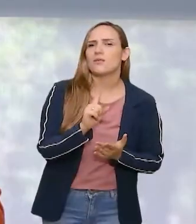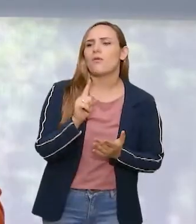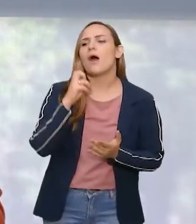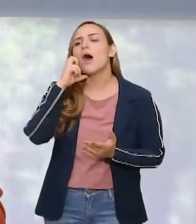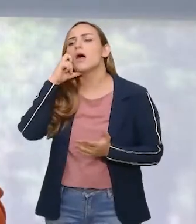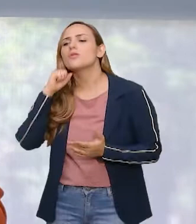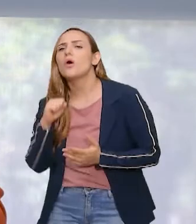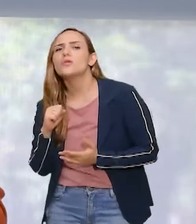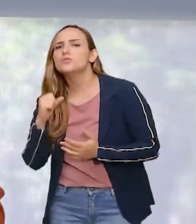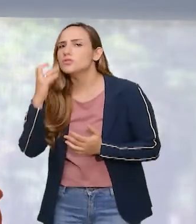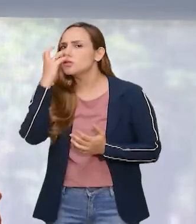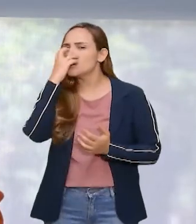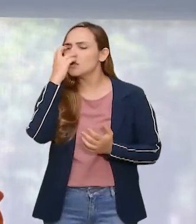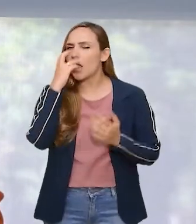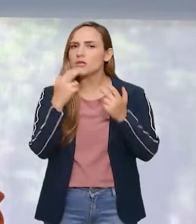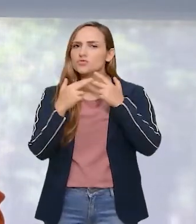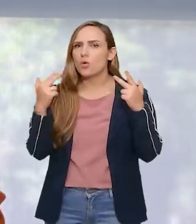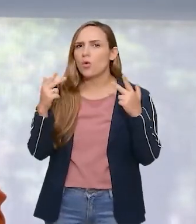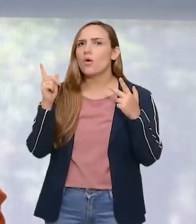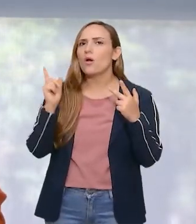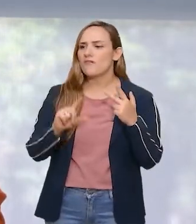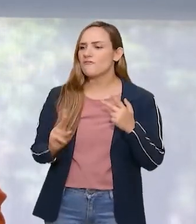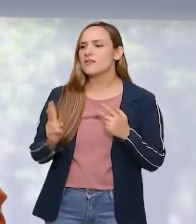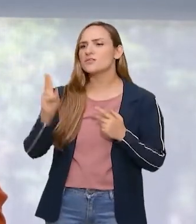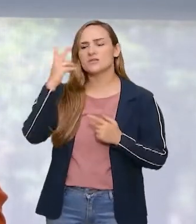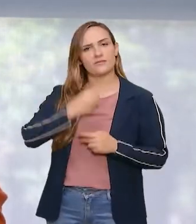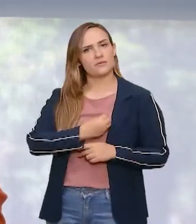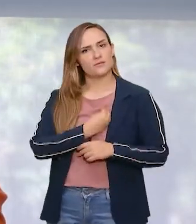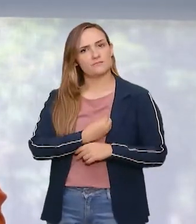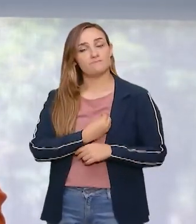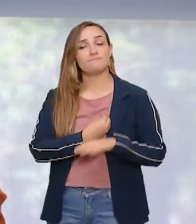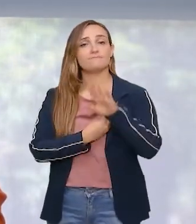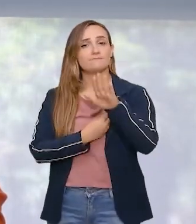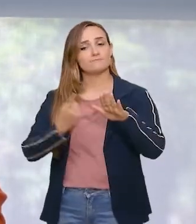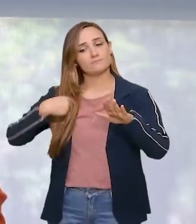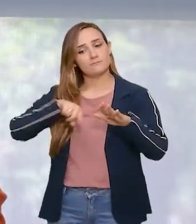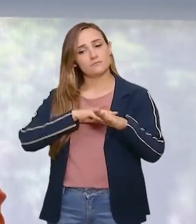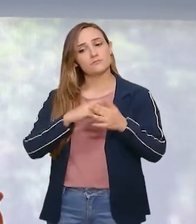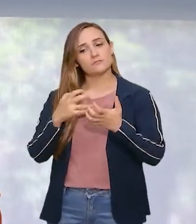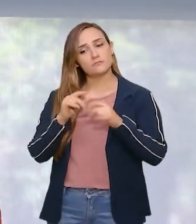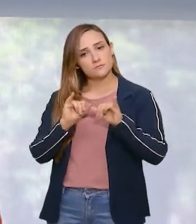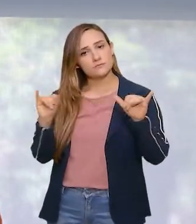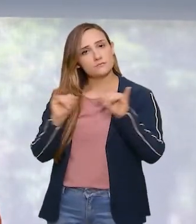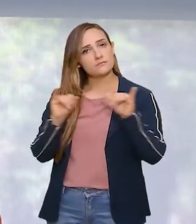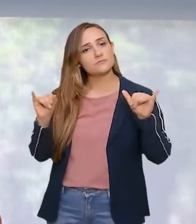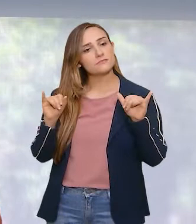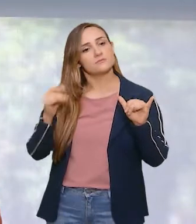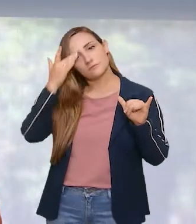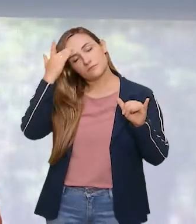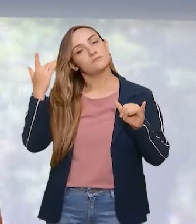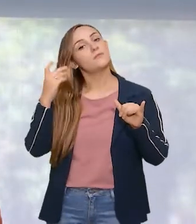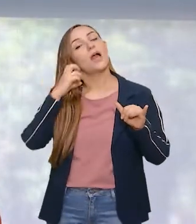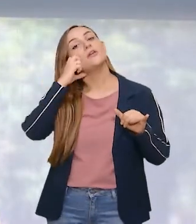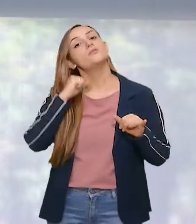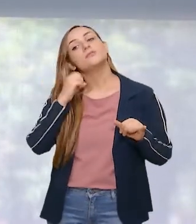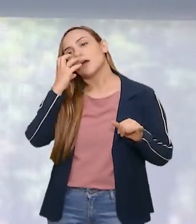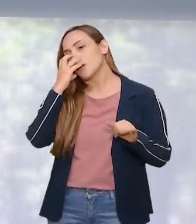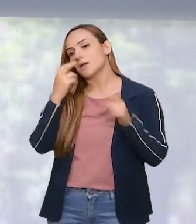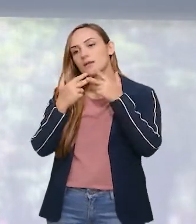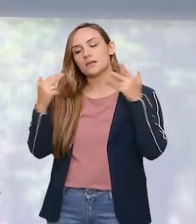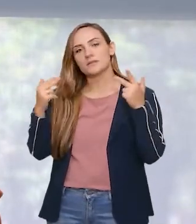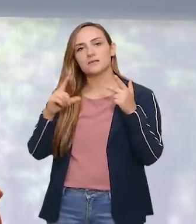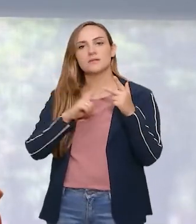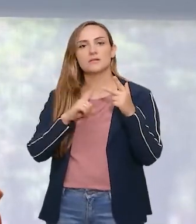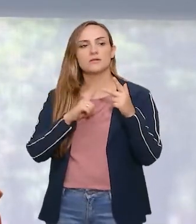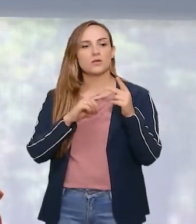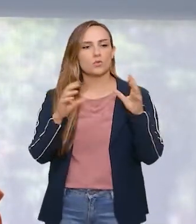compre, adote. Adotar é valorizar a vida, um ato de amor. Essa é uma campanha para incentivar a